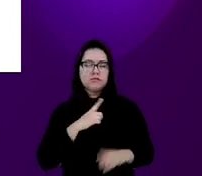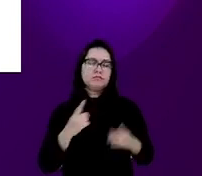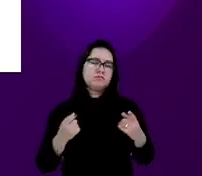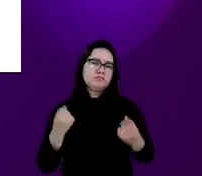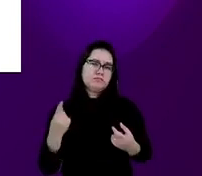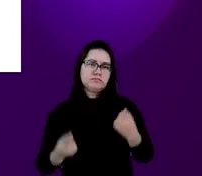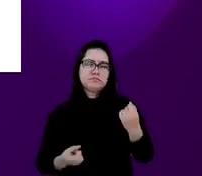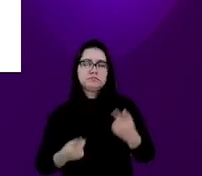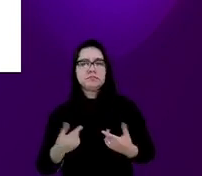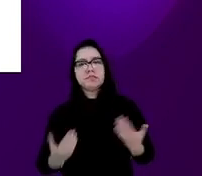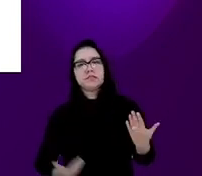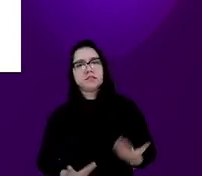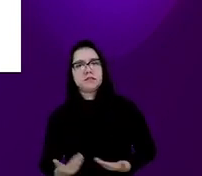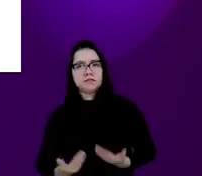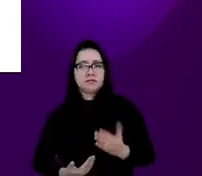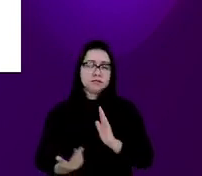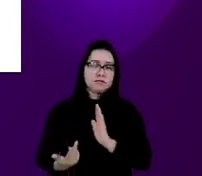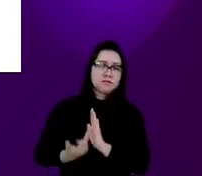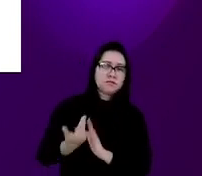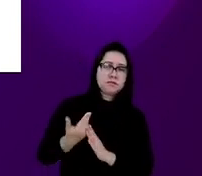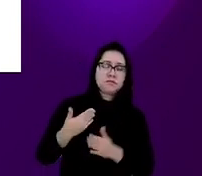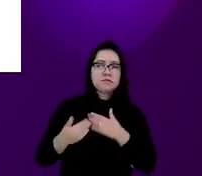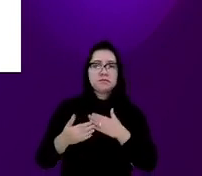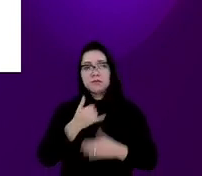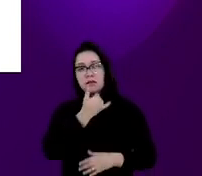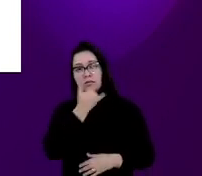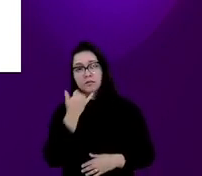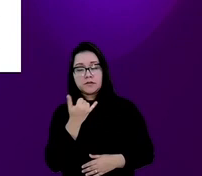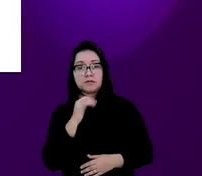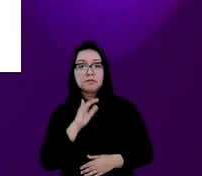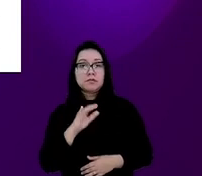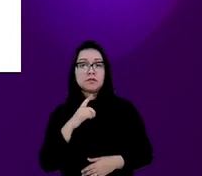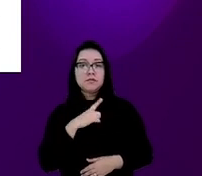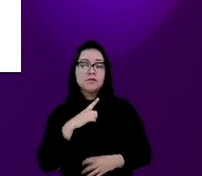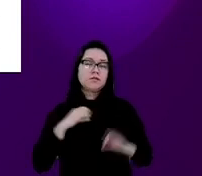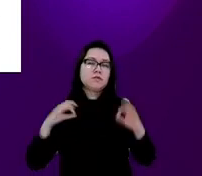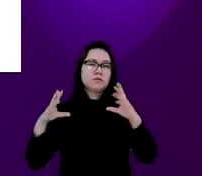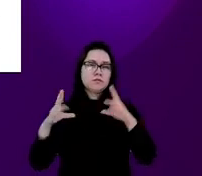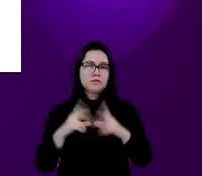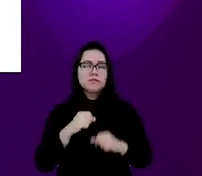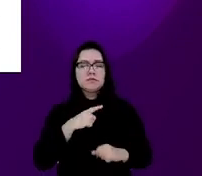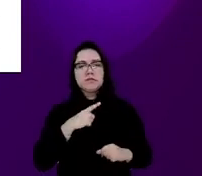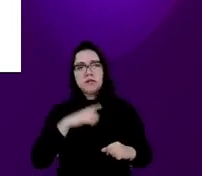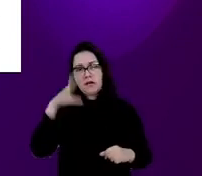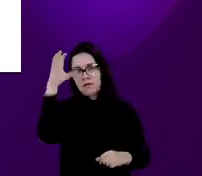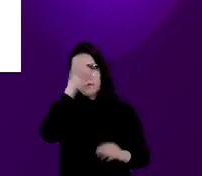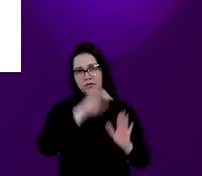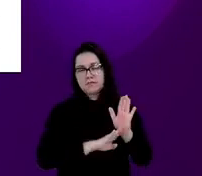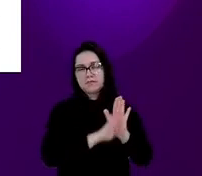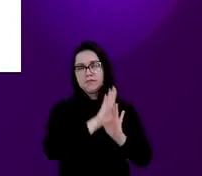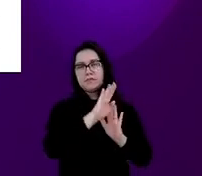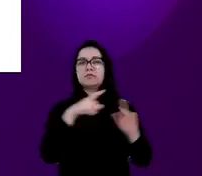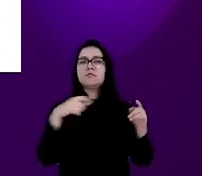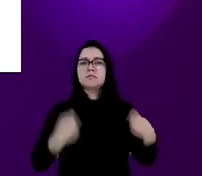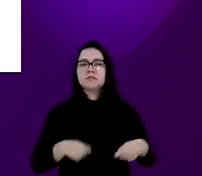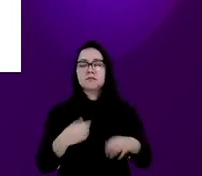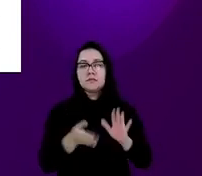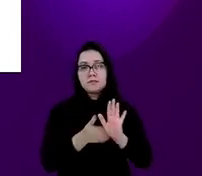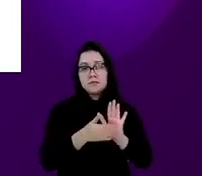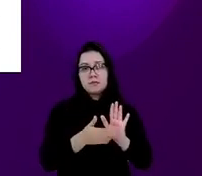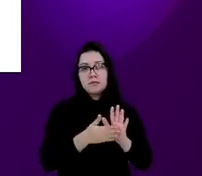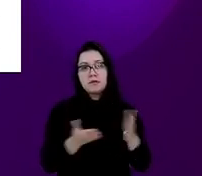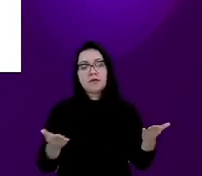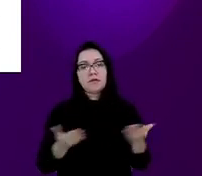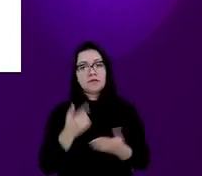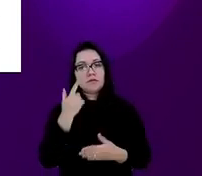para serviço, de cirurgião para cirurgião, mas que todo mundo faz sua curva de aprendizado, então você tem que se propor a entrar